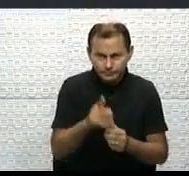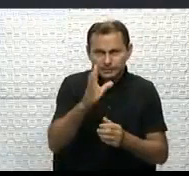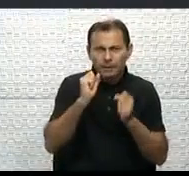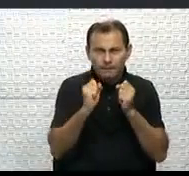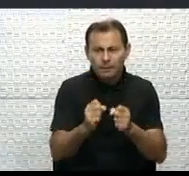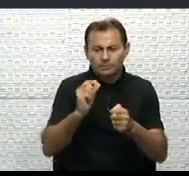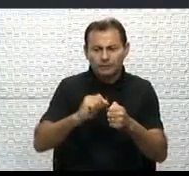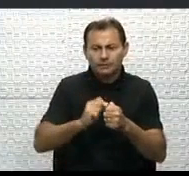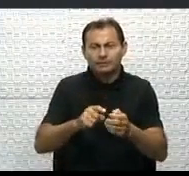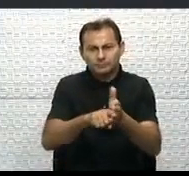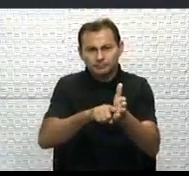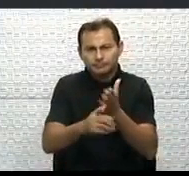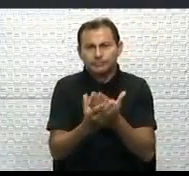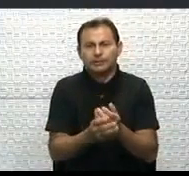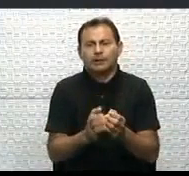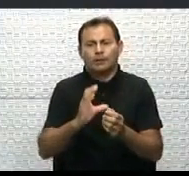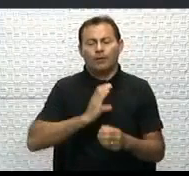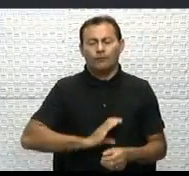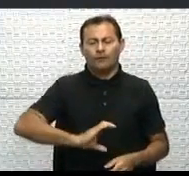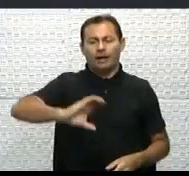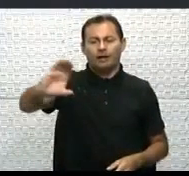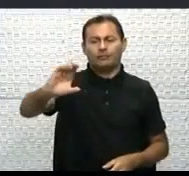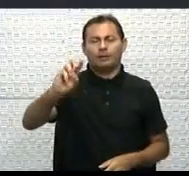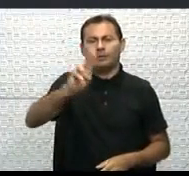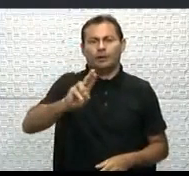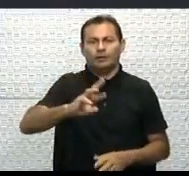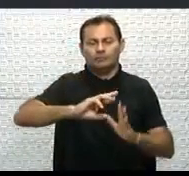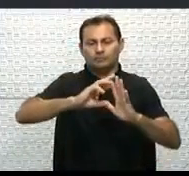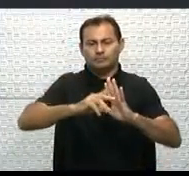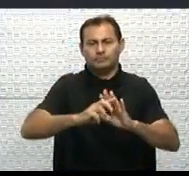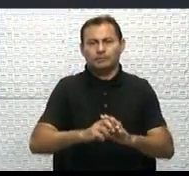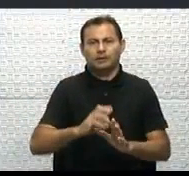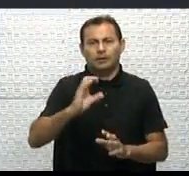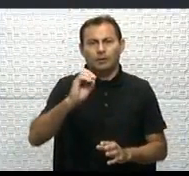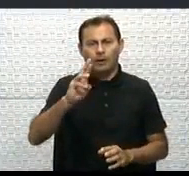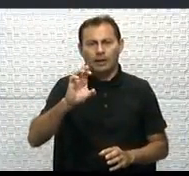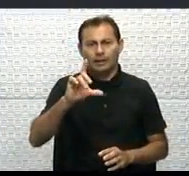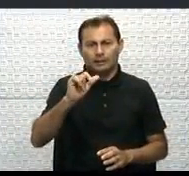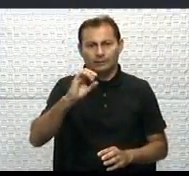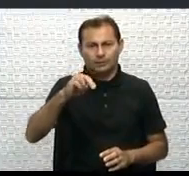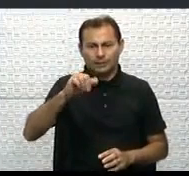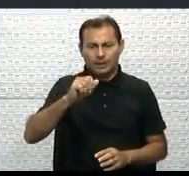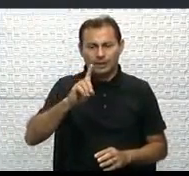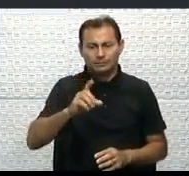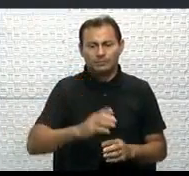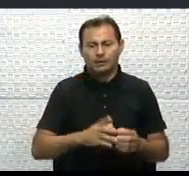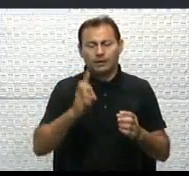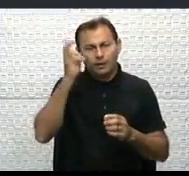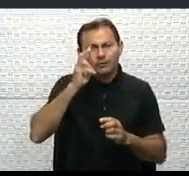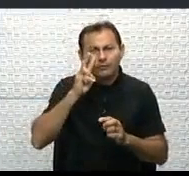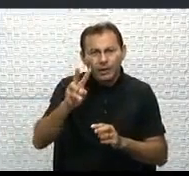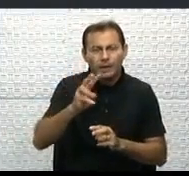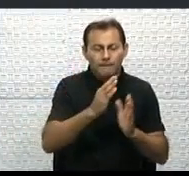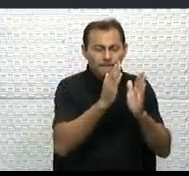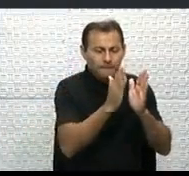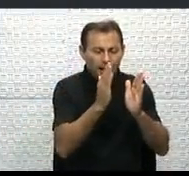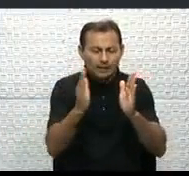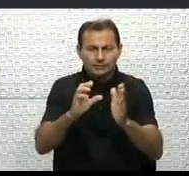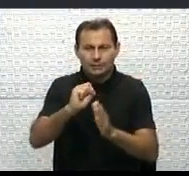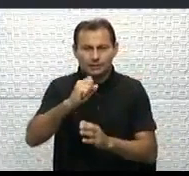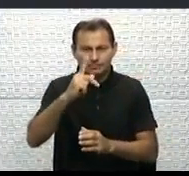já pode fazer estimativas confiáveis usando variáveis correlacionadas. Vamos rever agora os passos